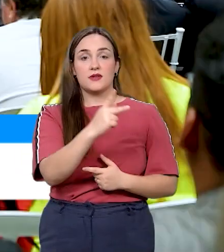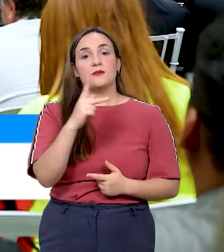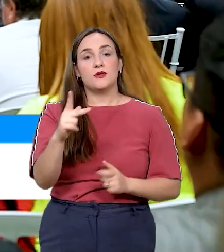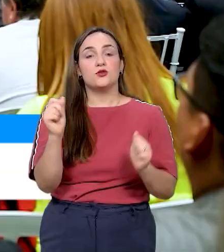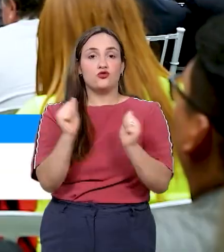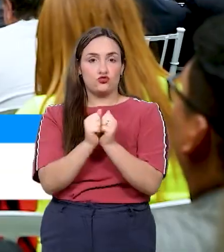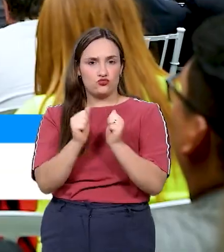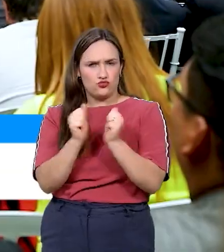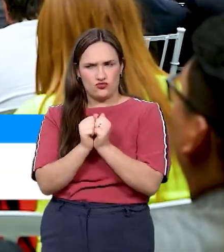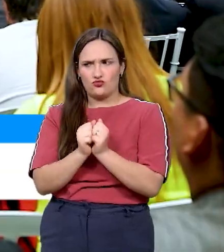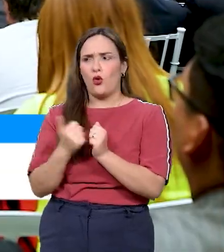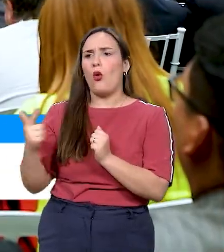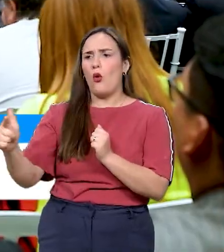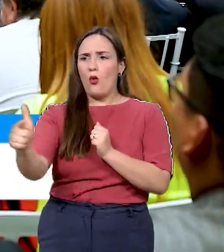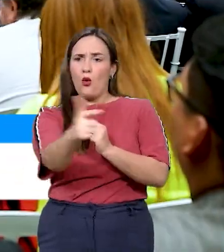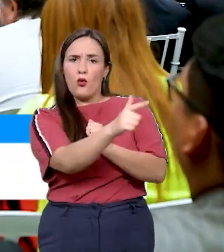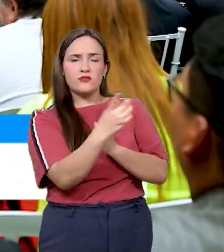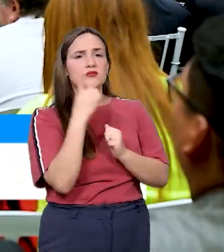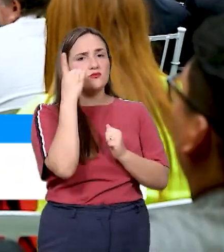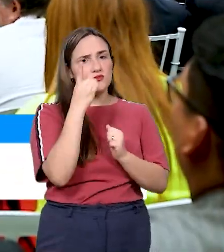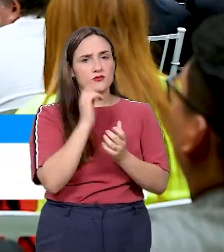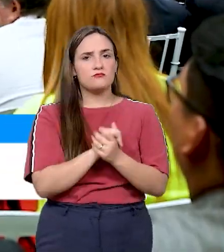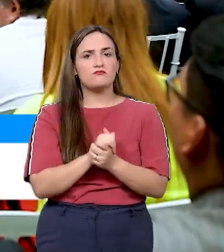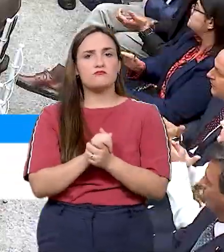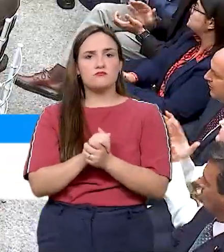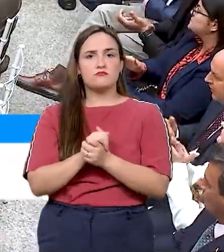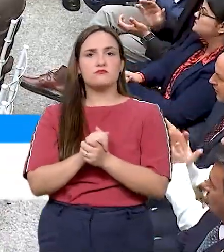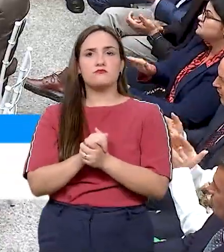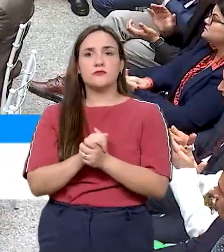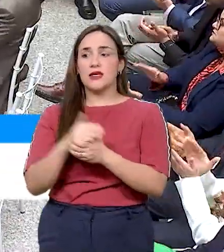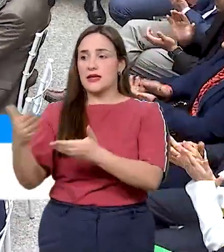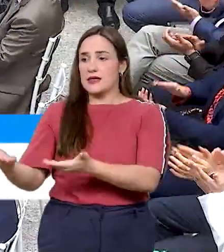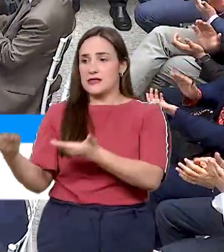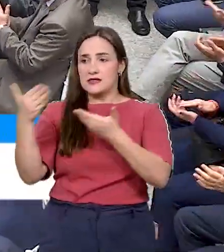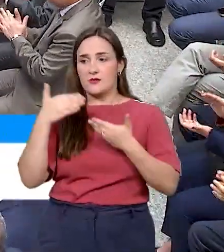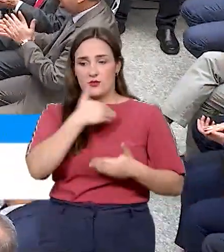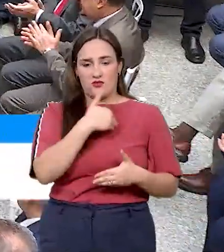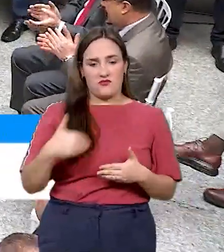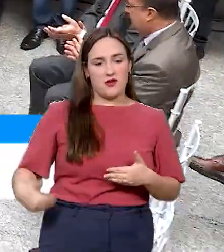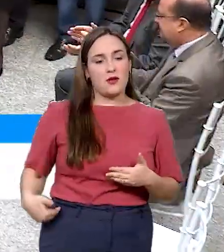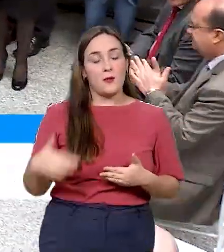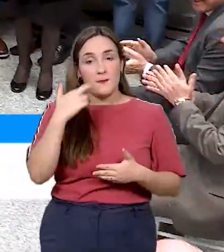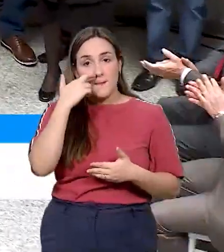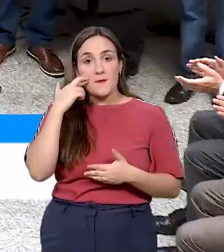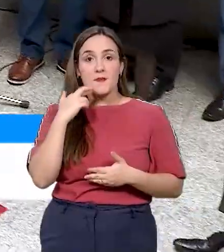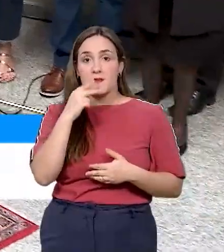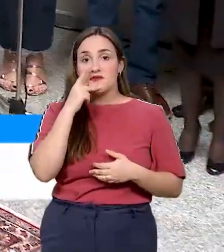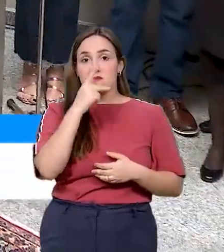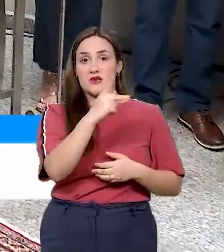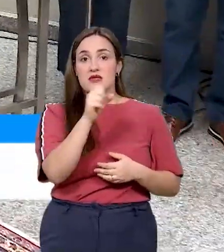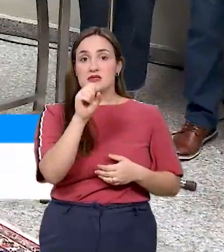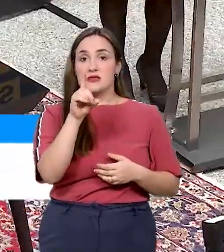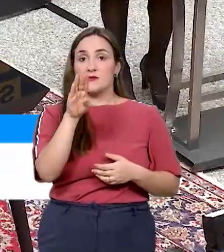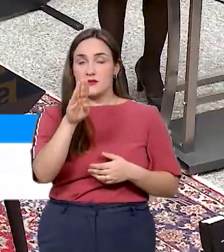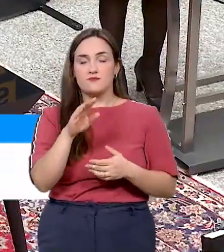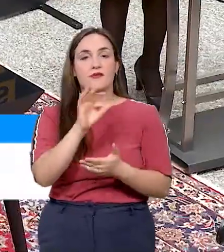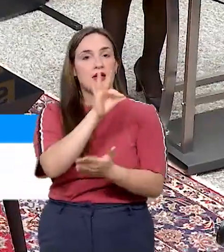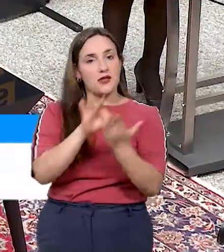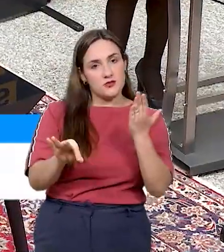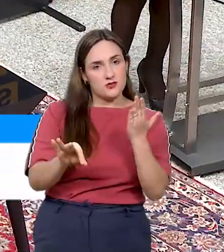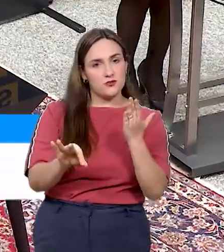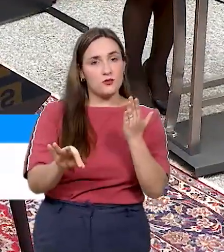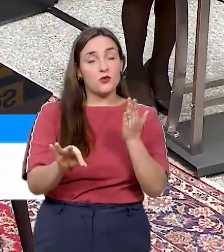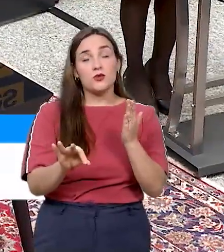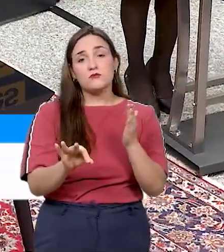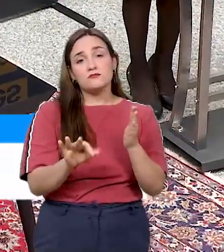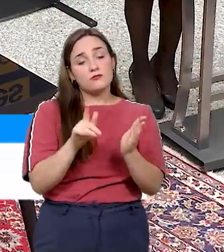PP, juntamente com os demais parlamentares, receberam o governador Eduardo Riedel, do PSDB, para